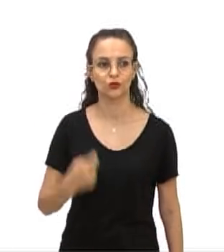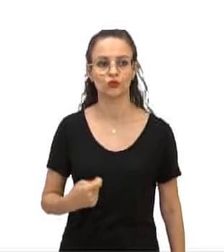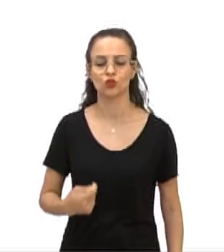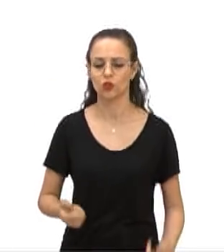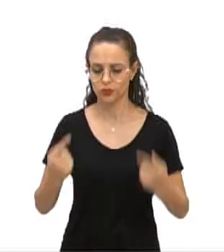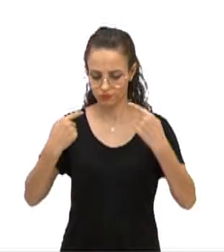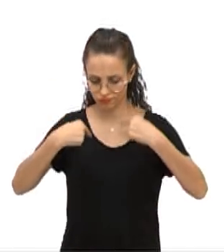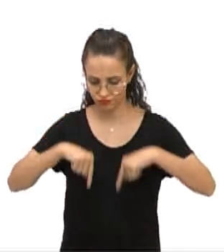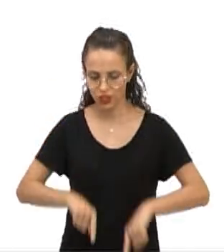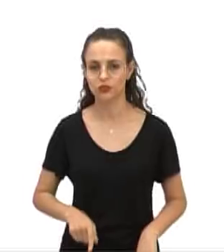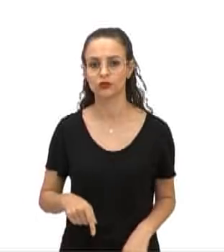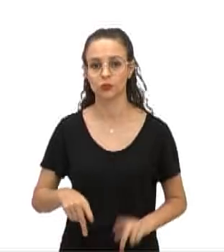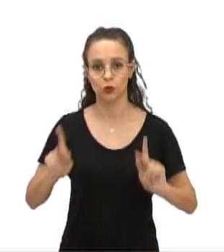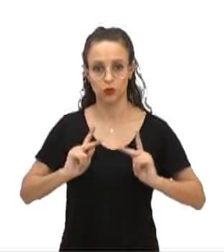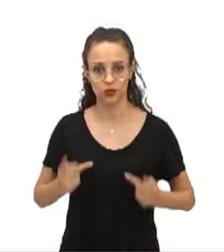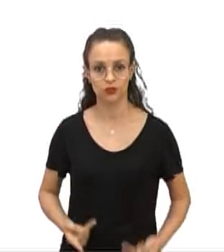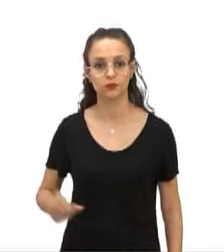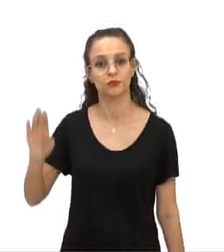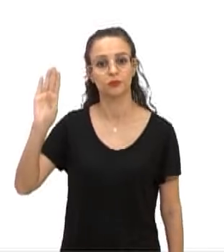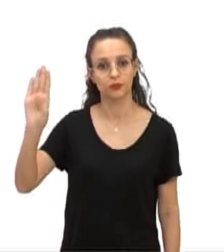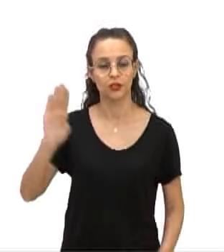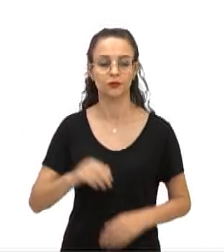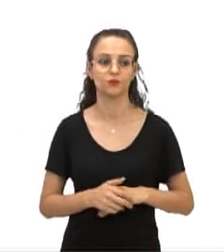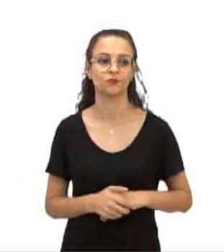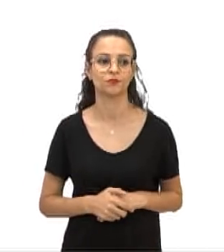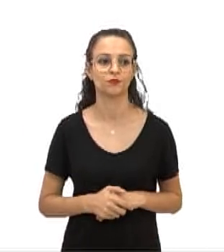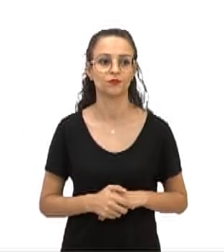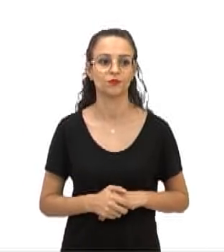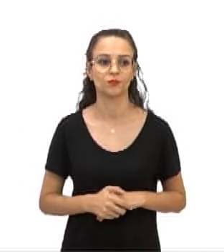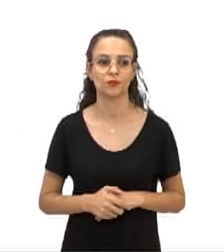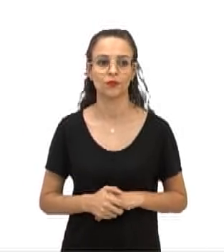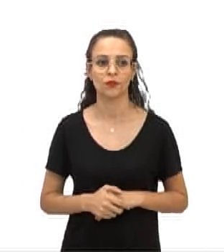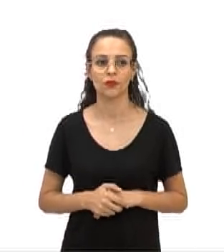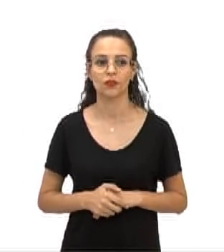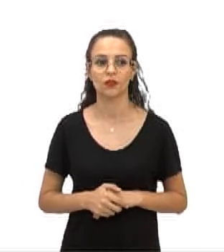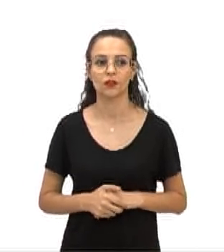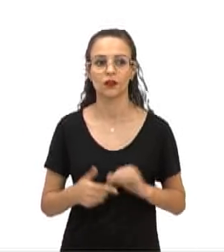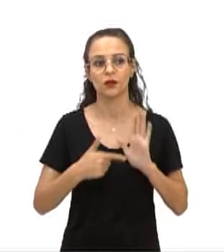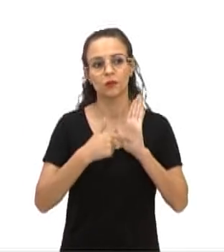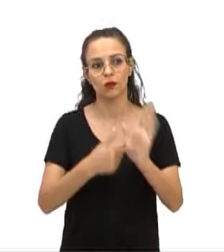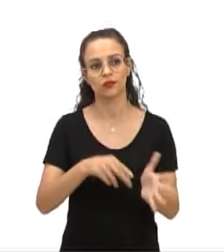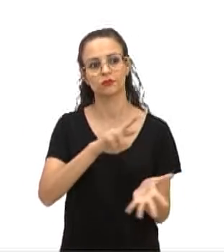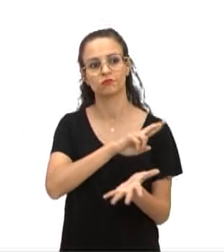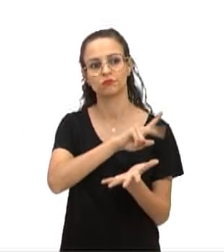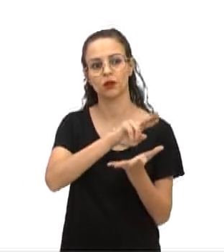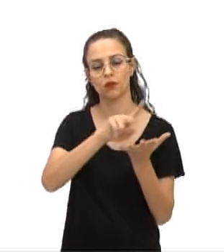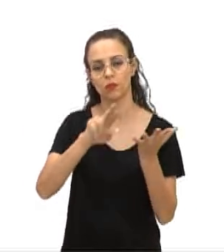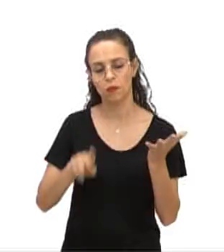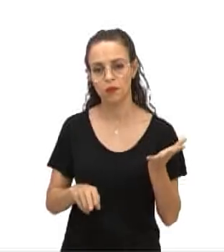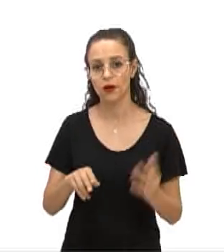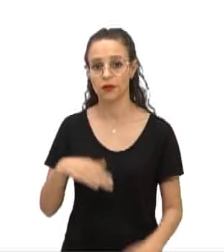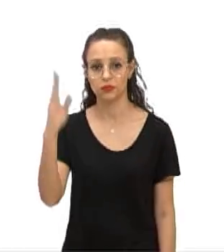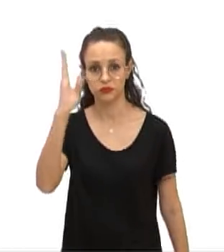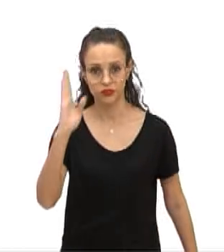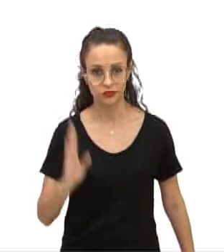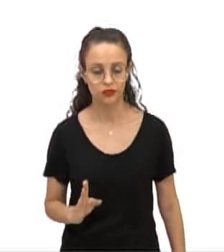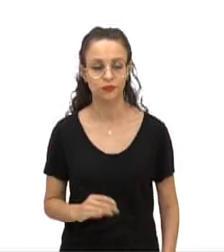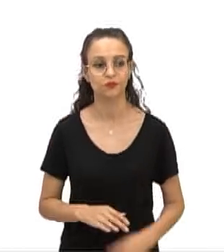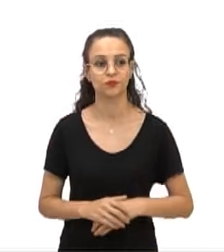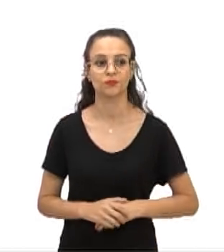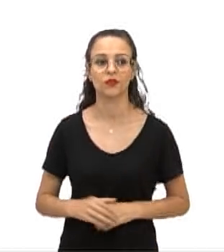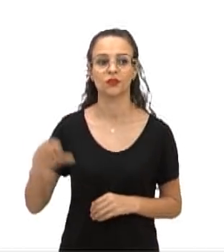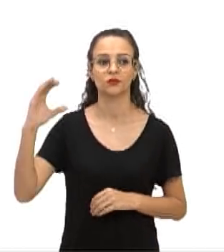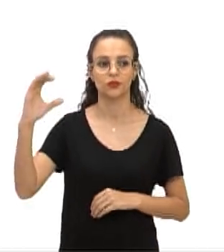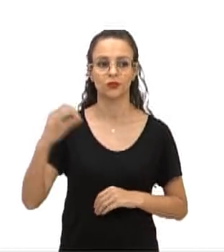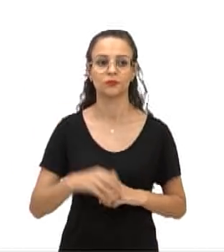humana. Letra B, alternativa B. A representação da biodiversidade brasileira.